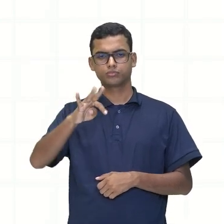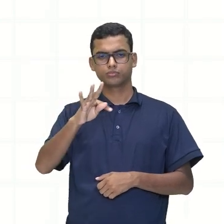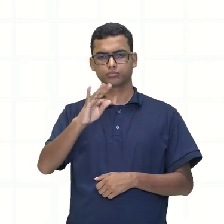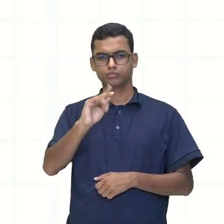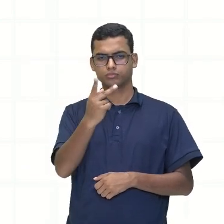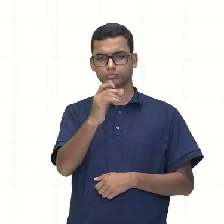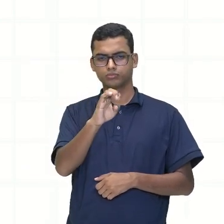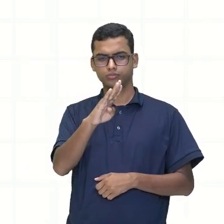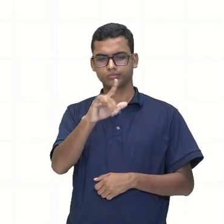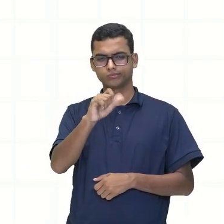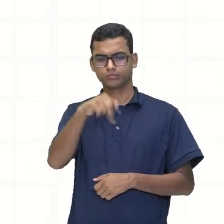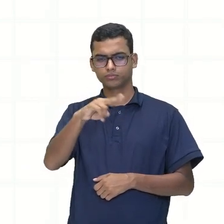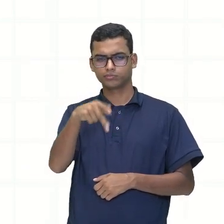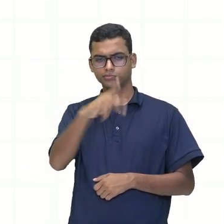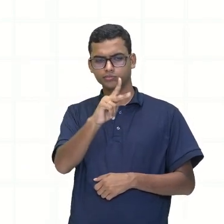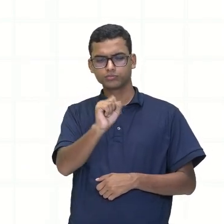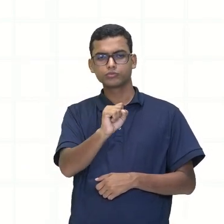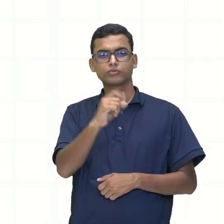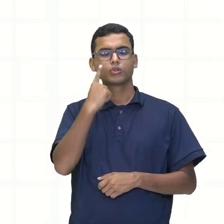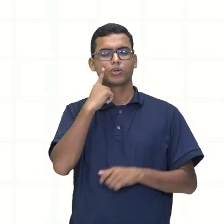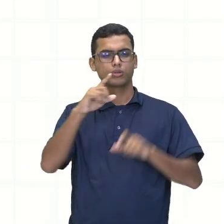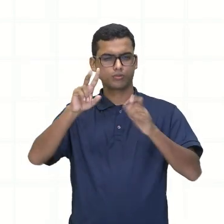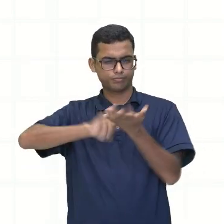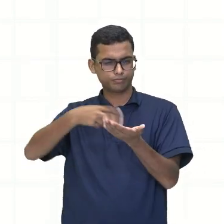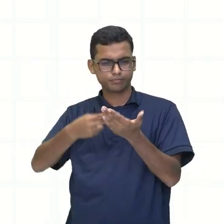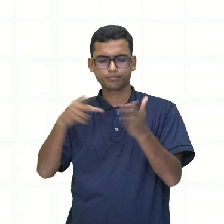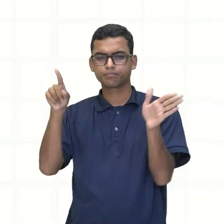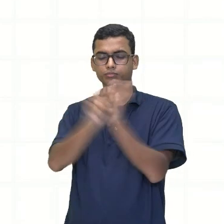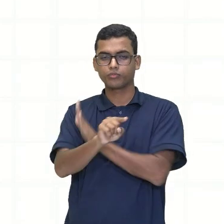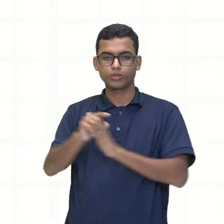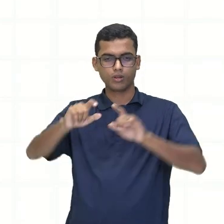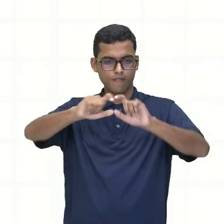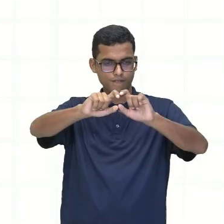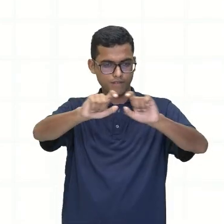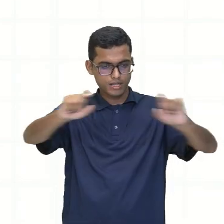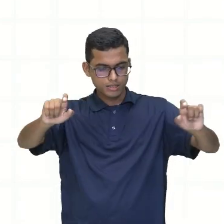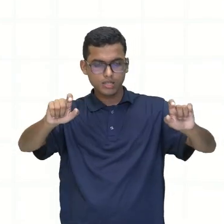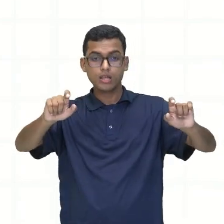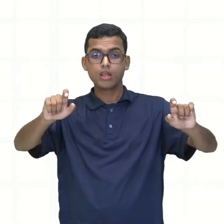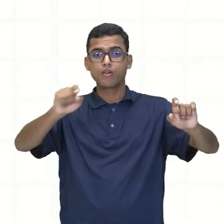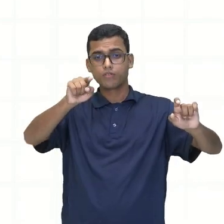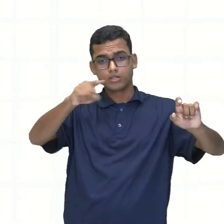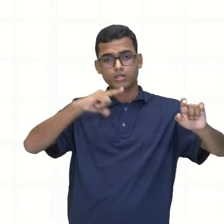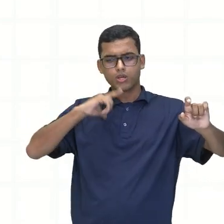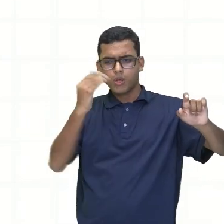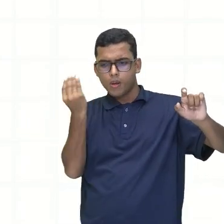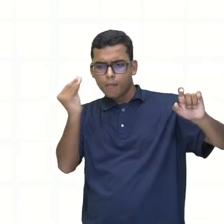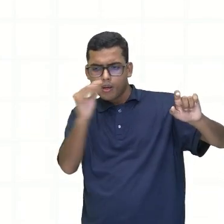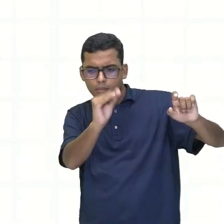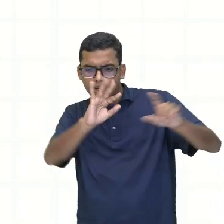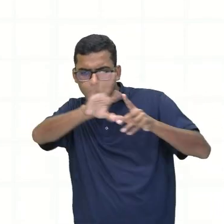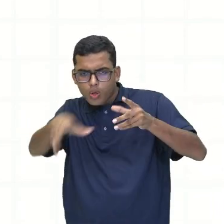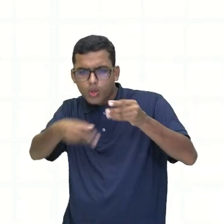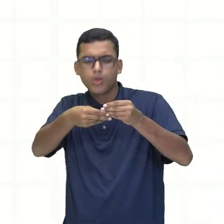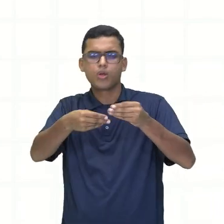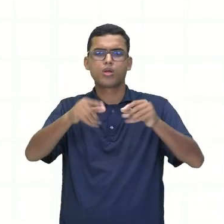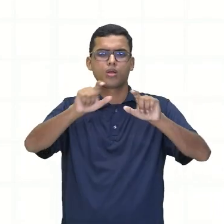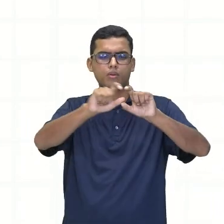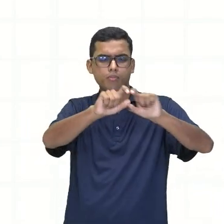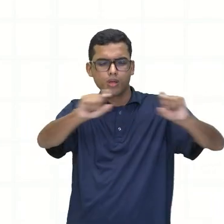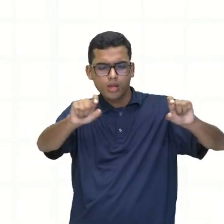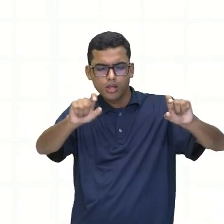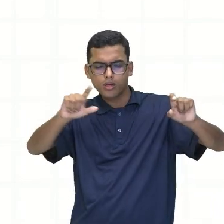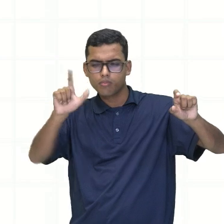aqui, né? With the correct alternative. Vimos que no começo temos o pronome